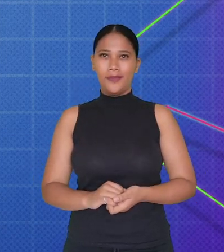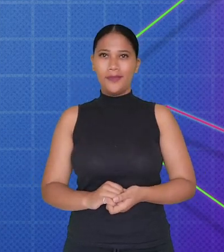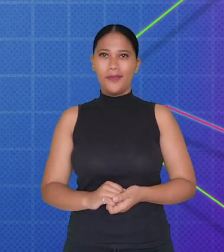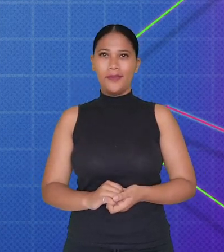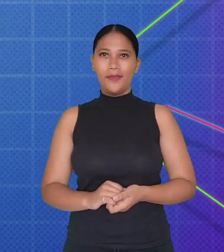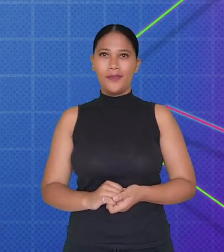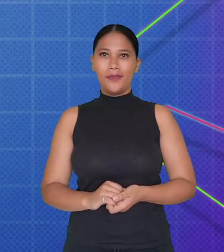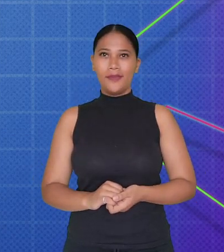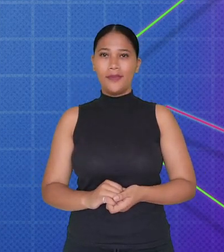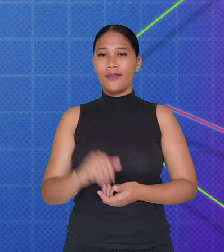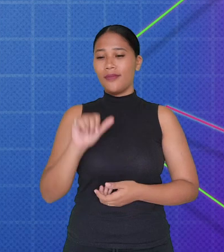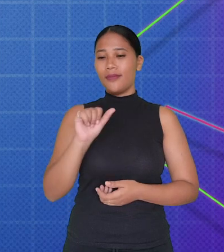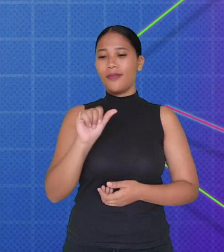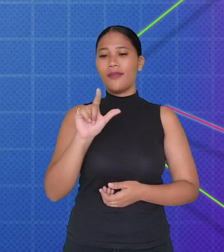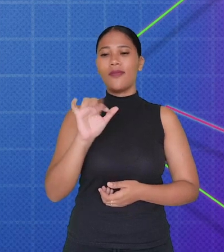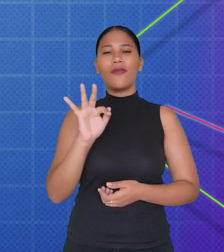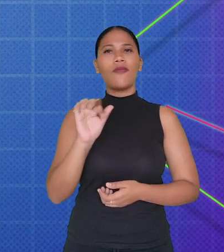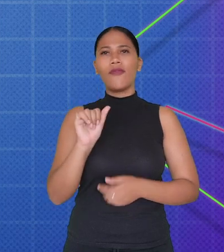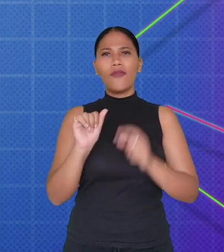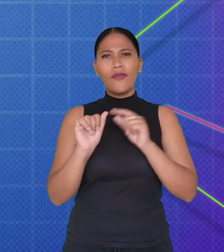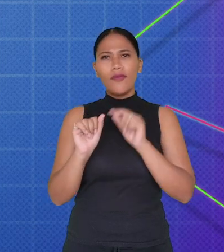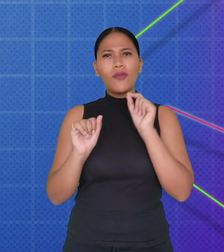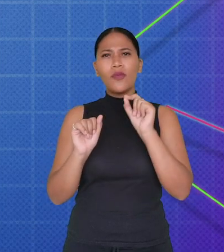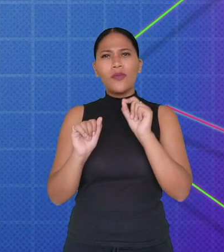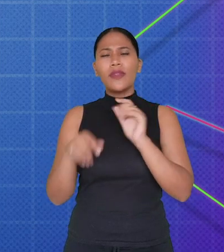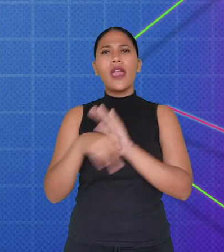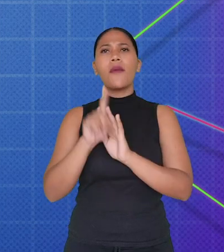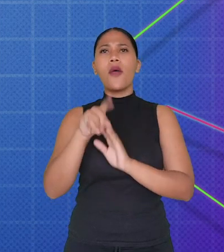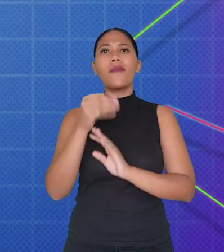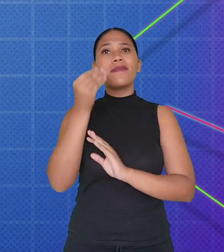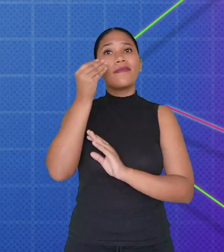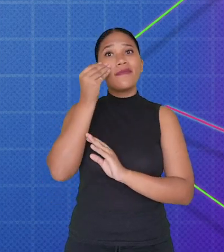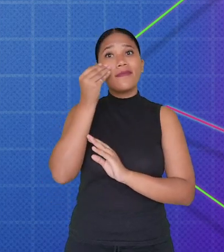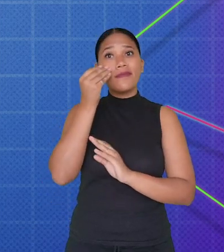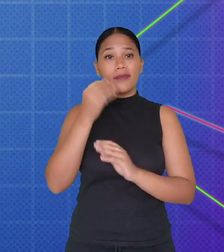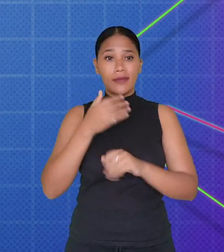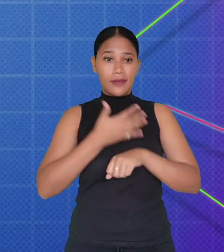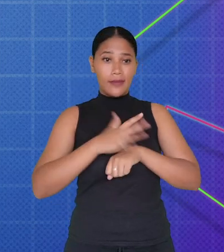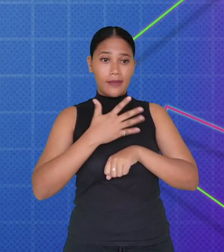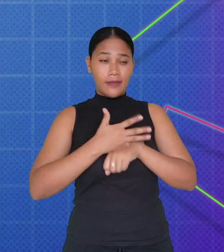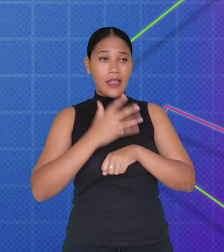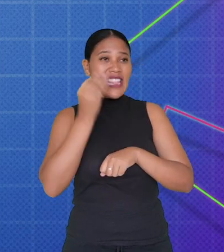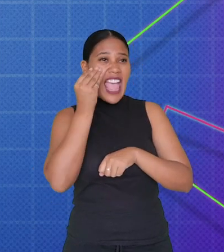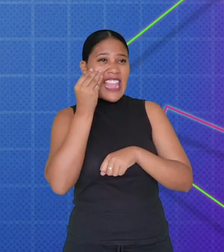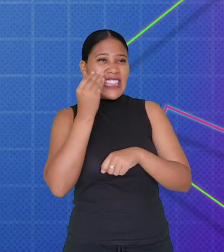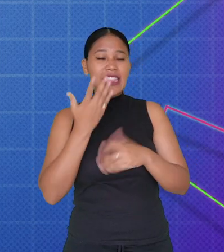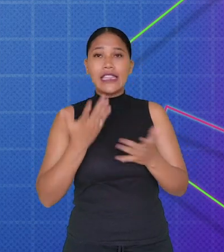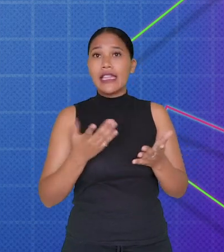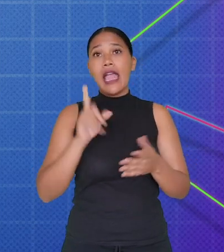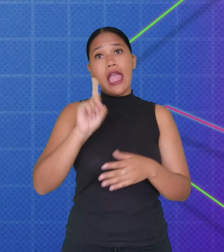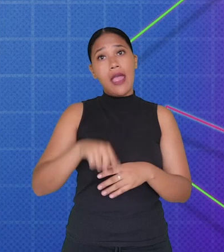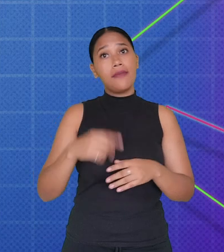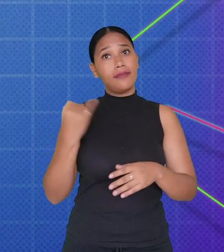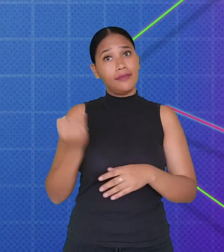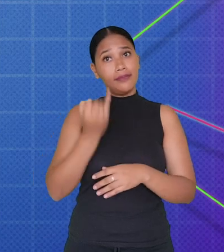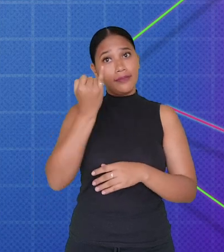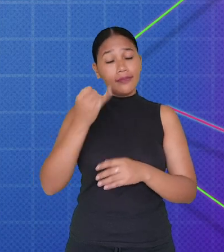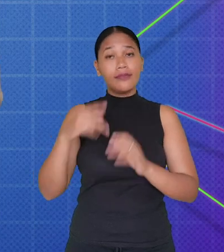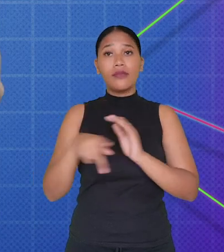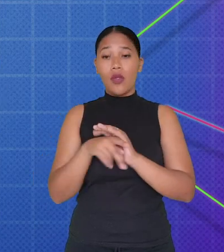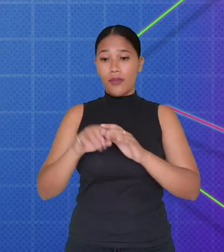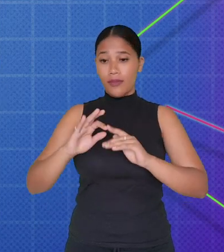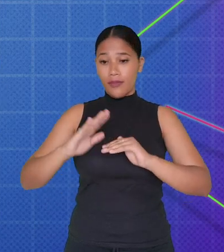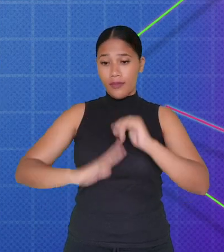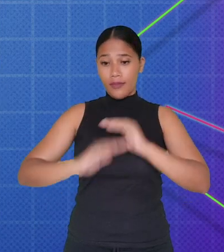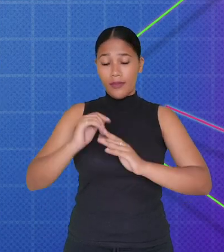jogadores Alfa a fase de testes é uma das etapas mais importantes no desenvolvimento de um jogo É nessa fase